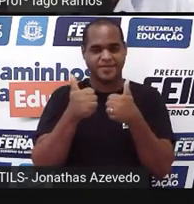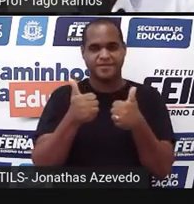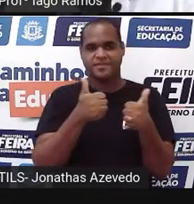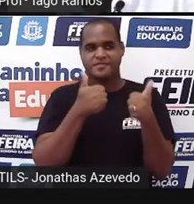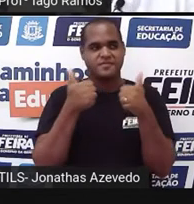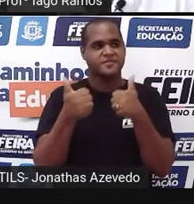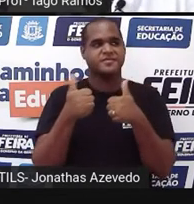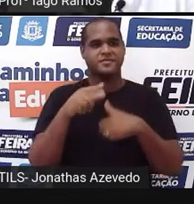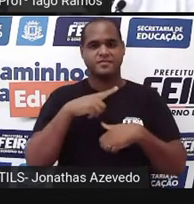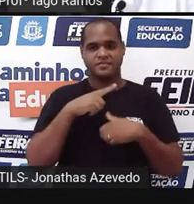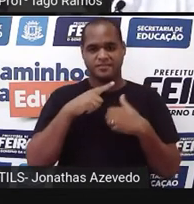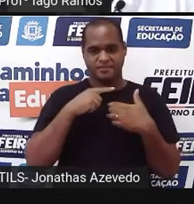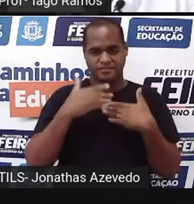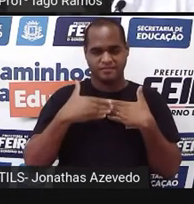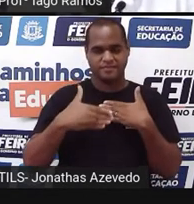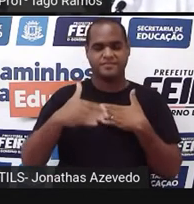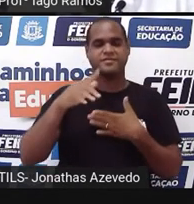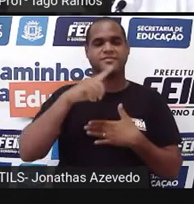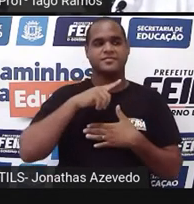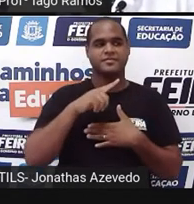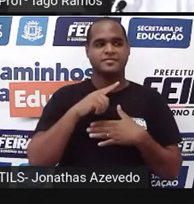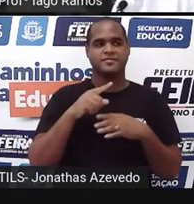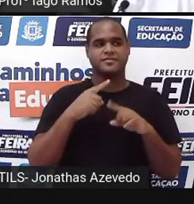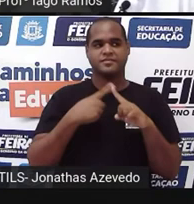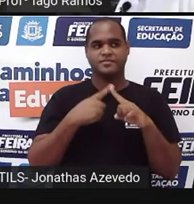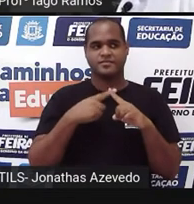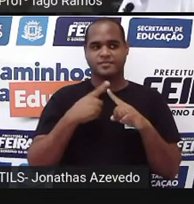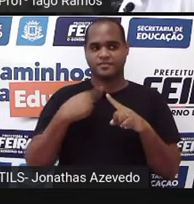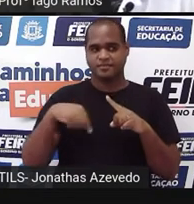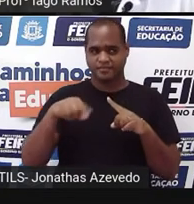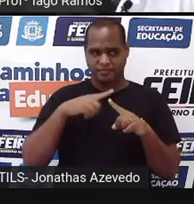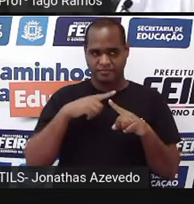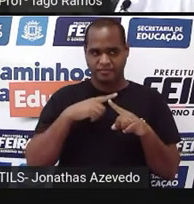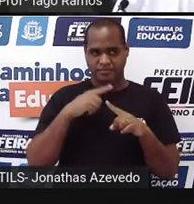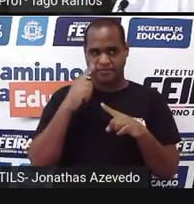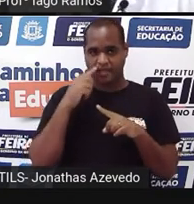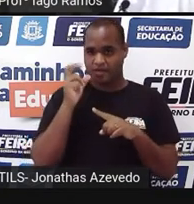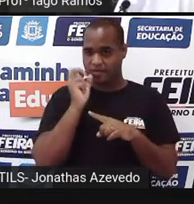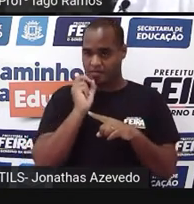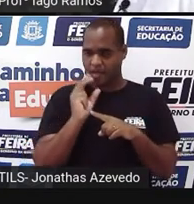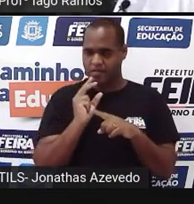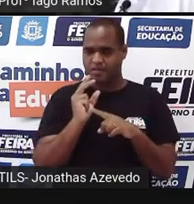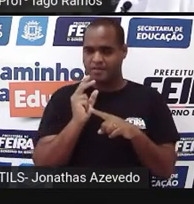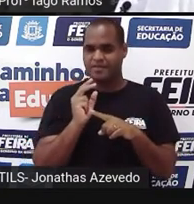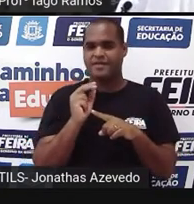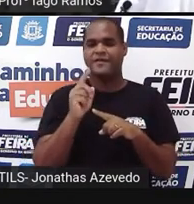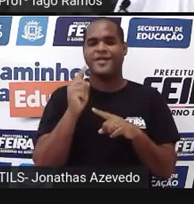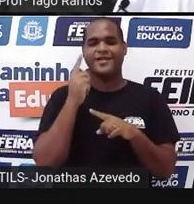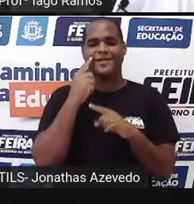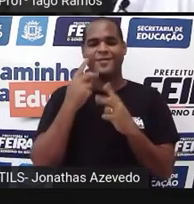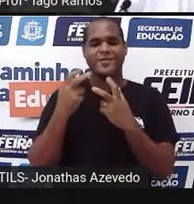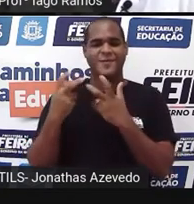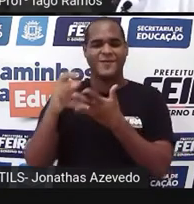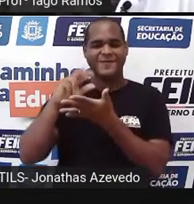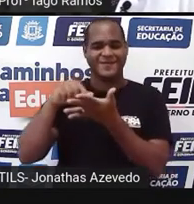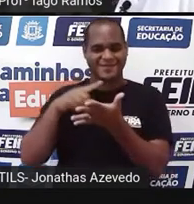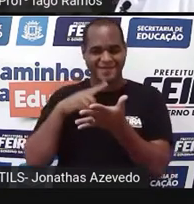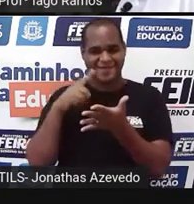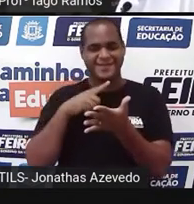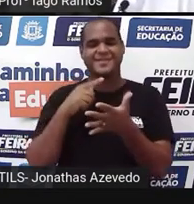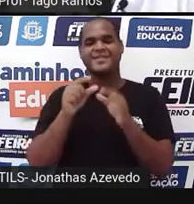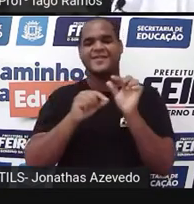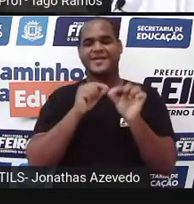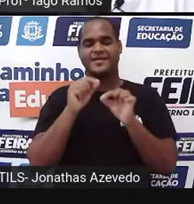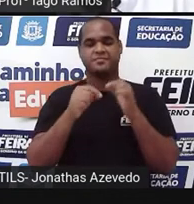aí beleza vamos avançar porque agora fica esperto fica esperta Se Liga Aí é